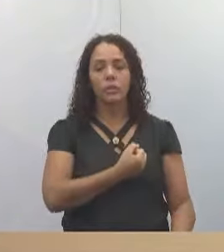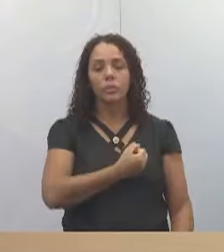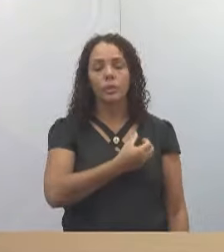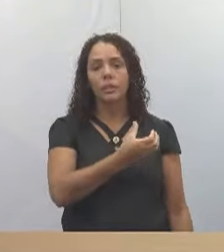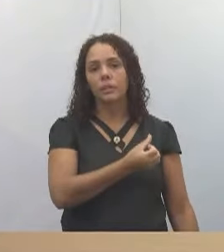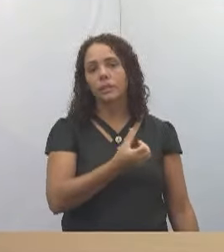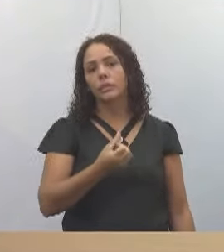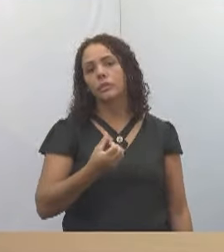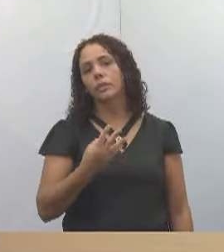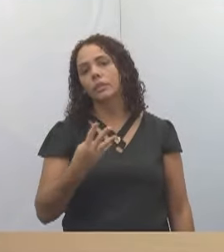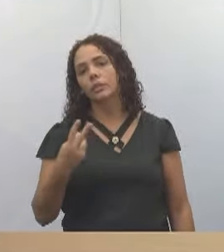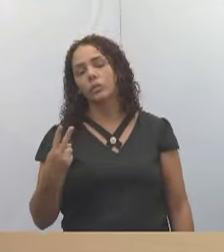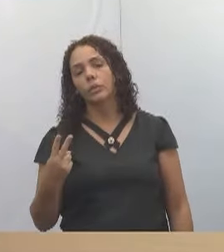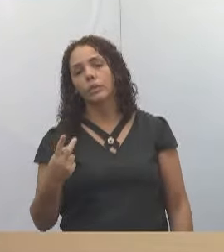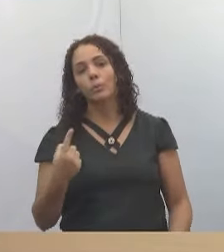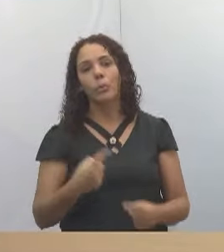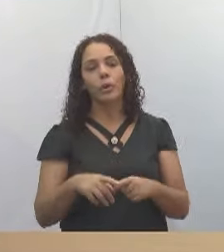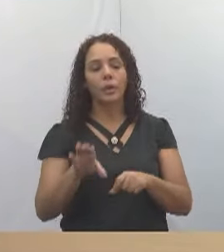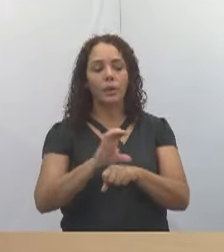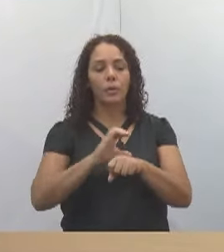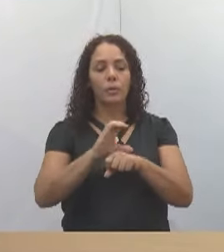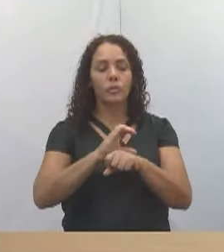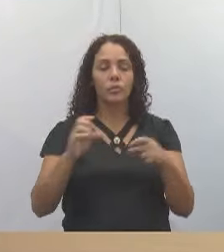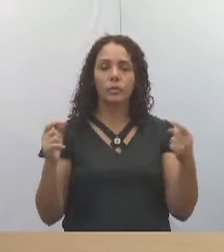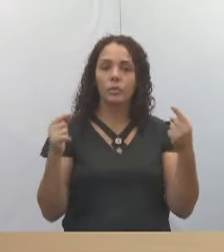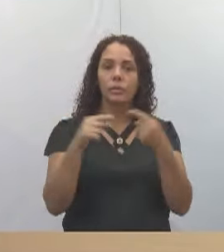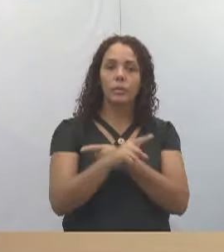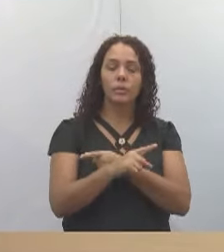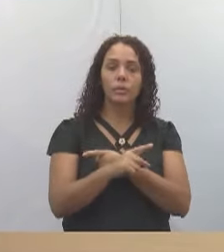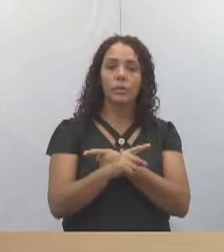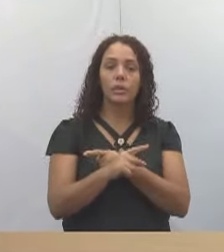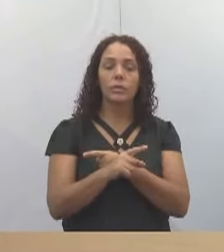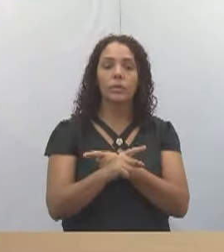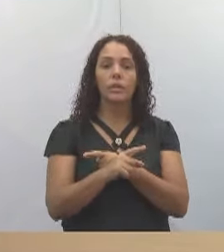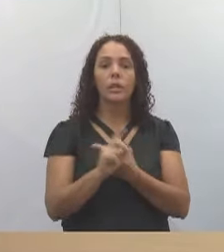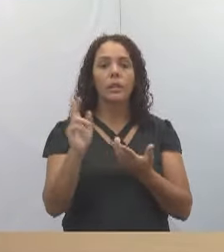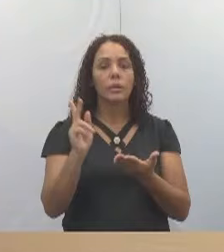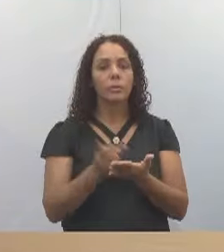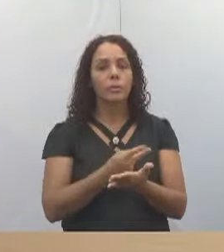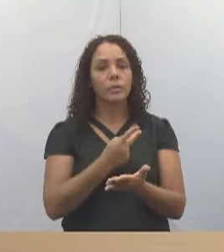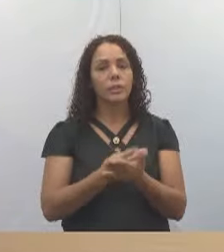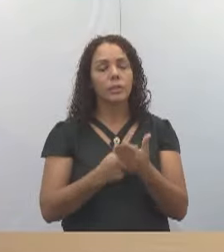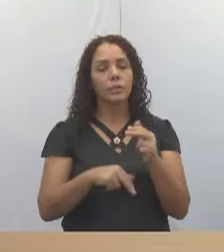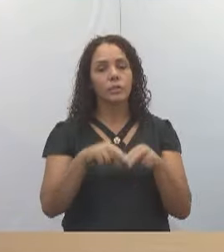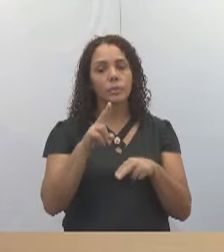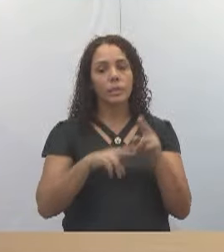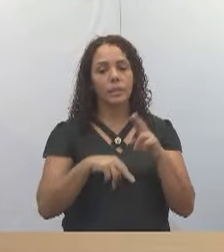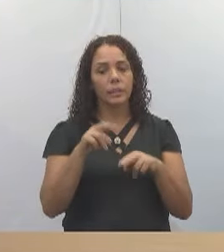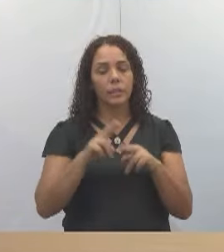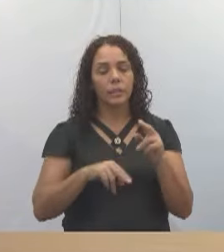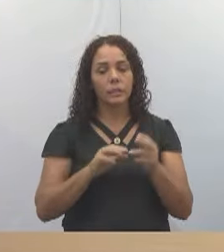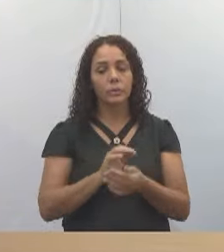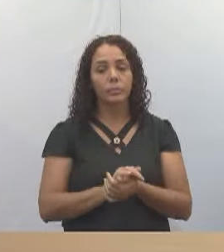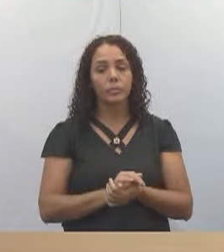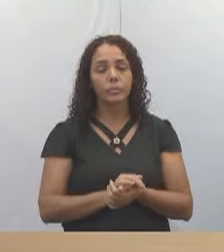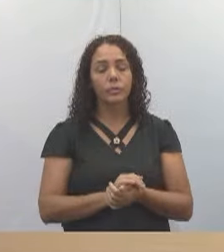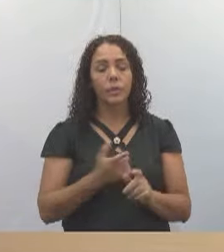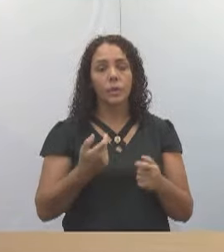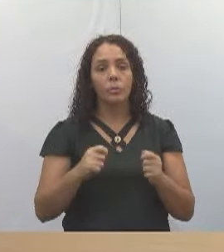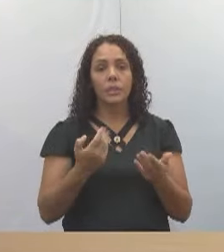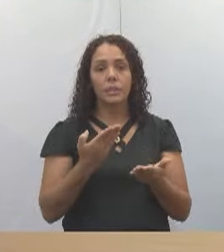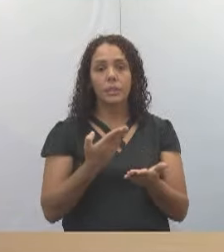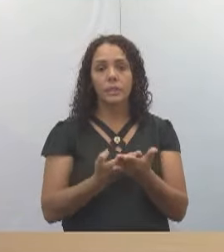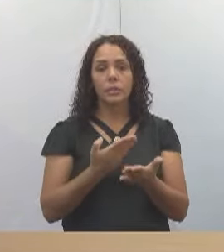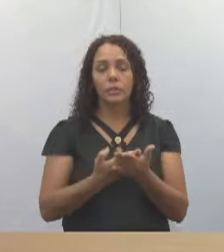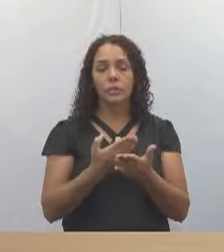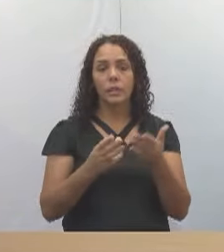6.642/2024, em razão da inconstitucionalidade por vícios material. Cumpre analisar os